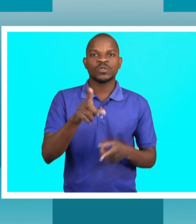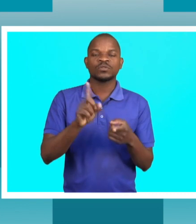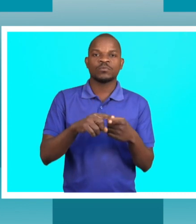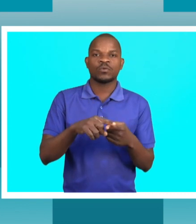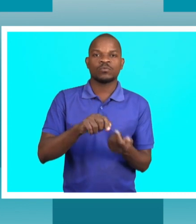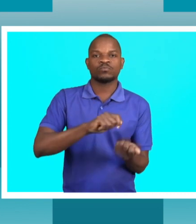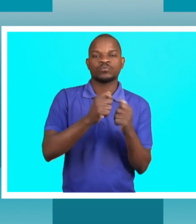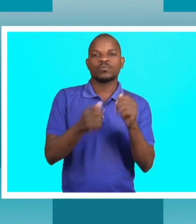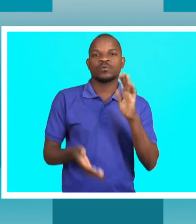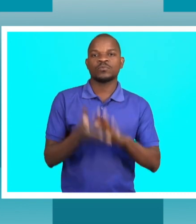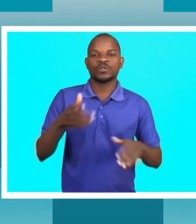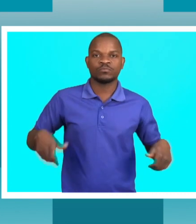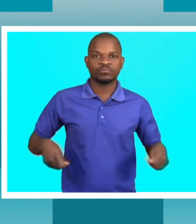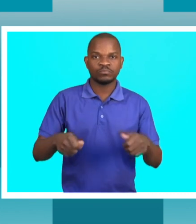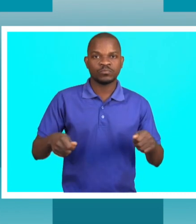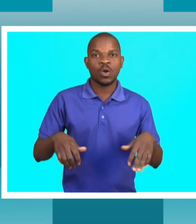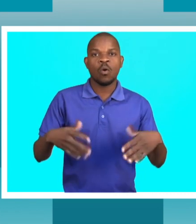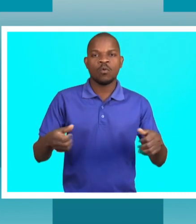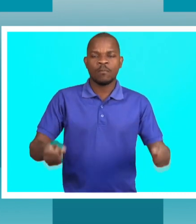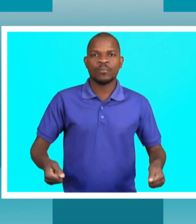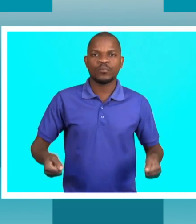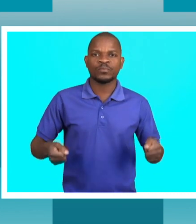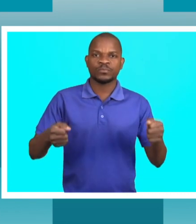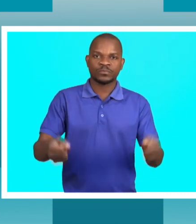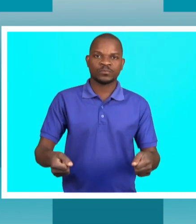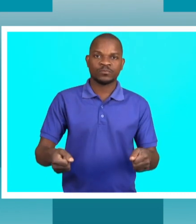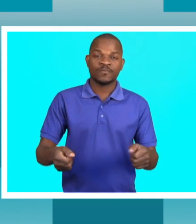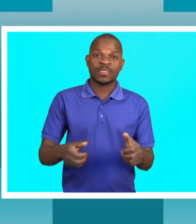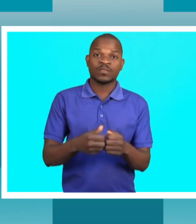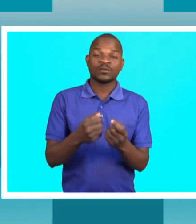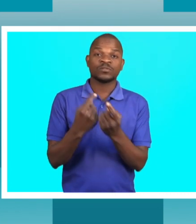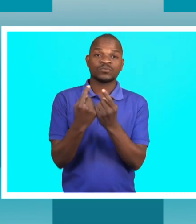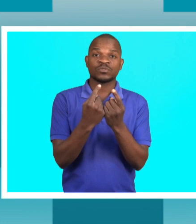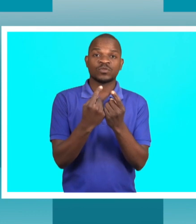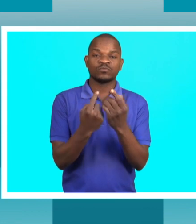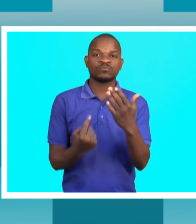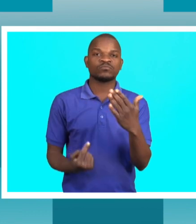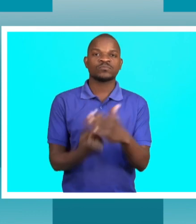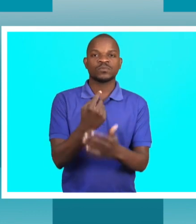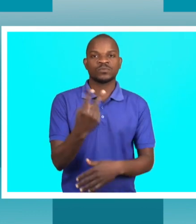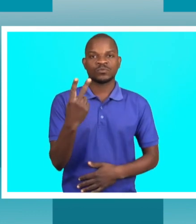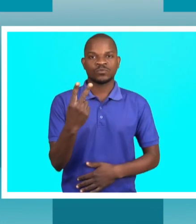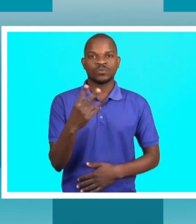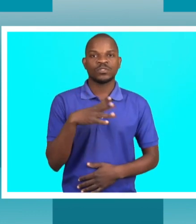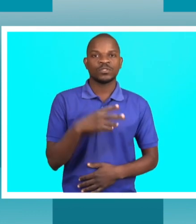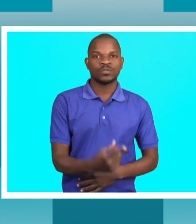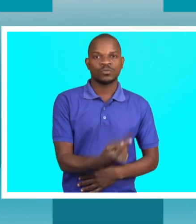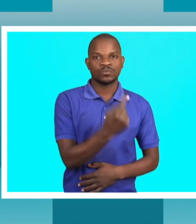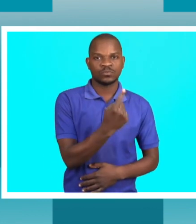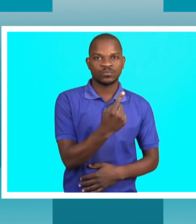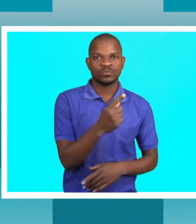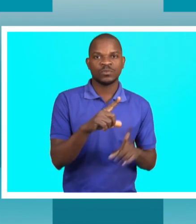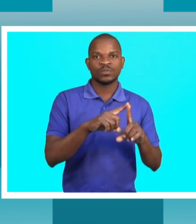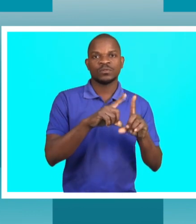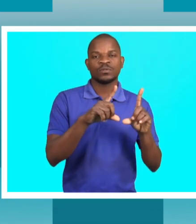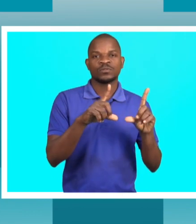cadeia de rodas ou mesmo de andarilho. As causas de lesão medular são duas. Nós colocamos em traumáticas e não traumáticas. As